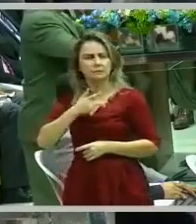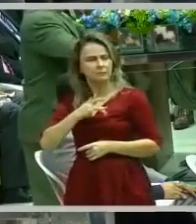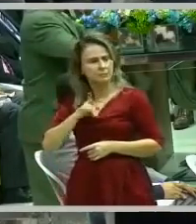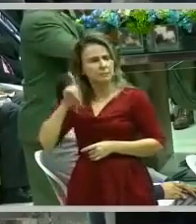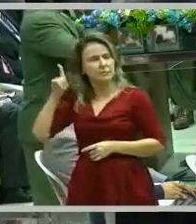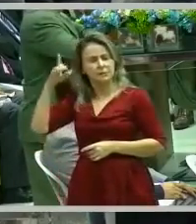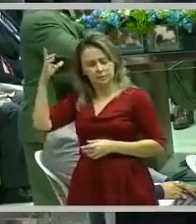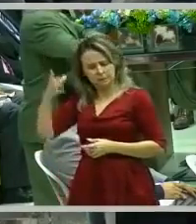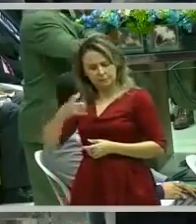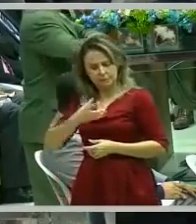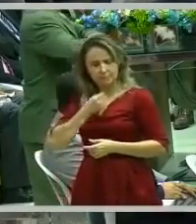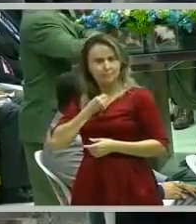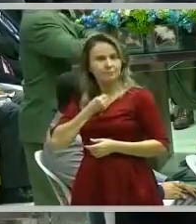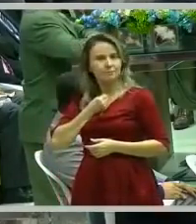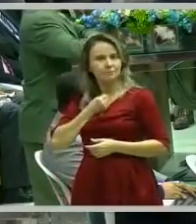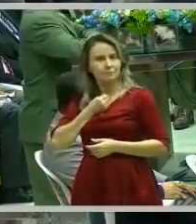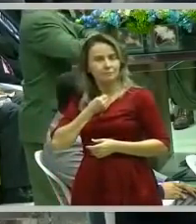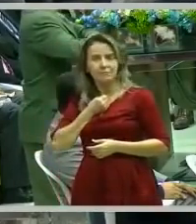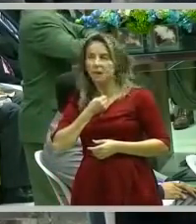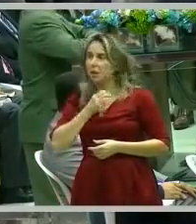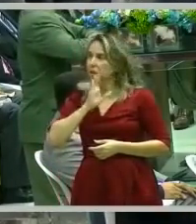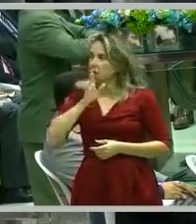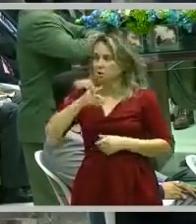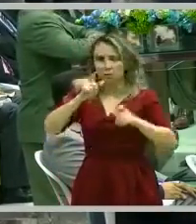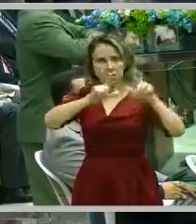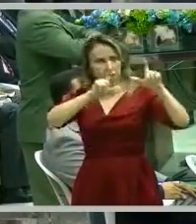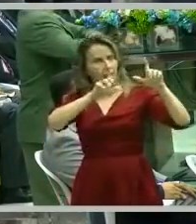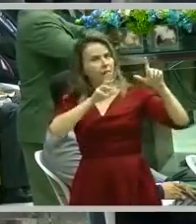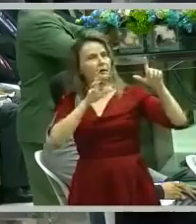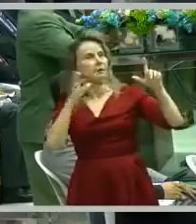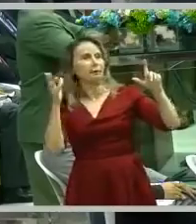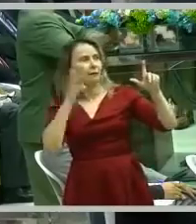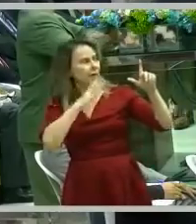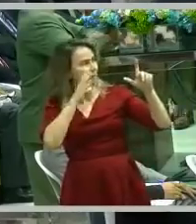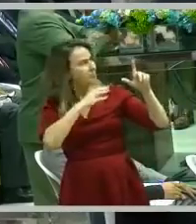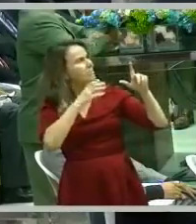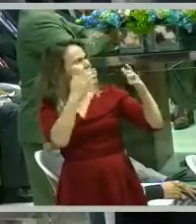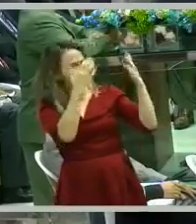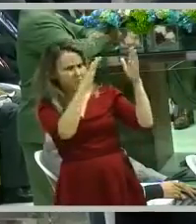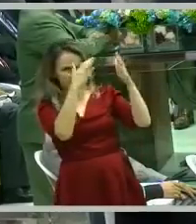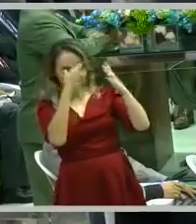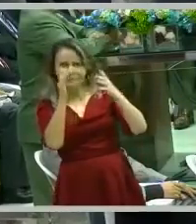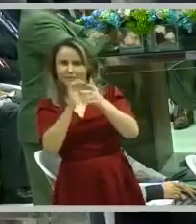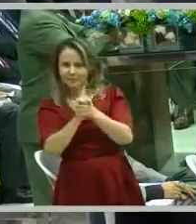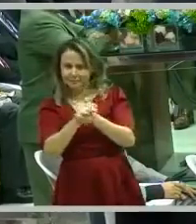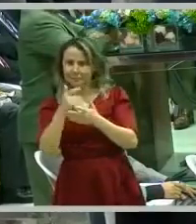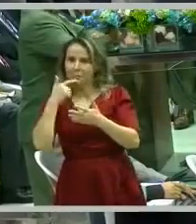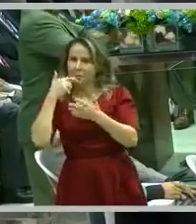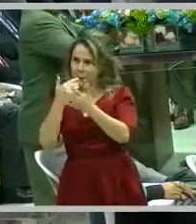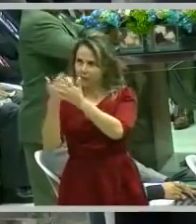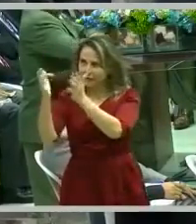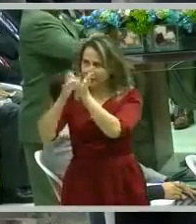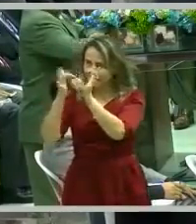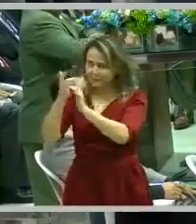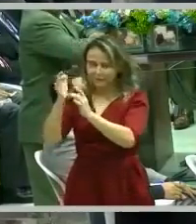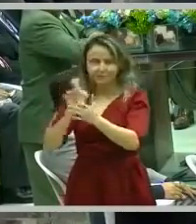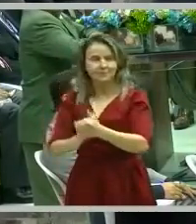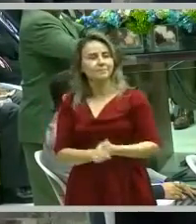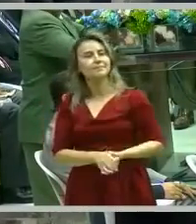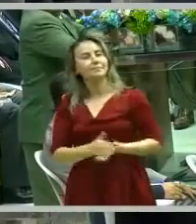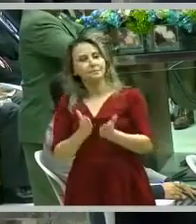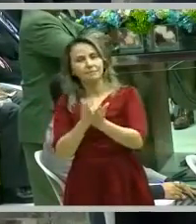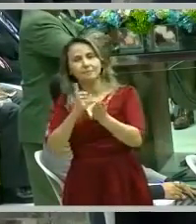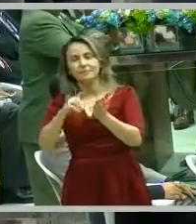nos salvou. Olha, está na tela, que bênção, que rapidez, que agilidade. Parabéns, é a vinda de Jesus. Glória a Deus. Aleluia. Diz a